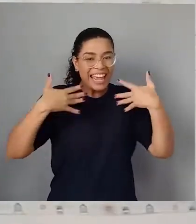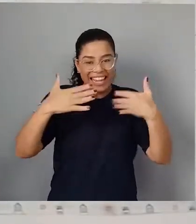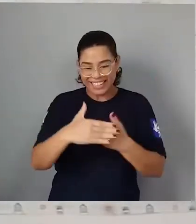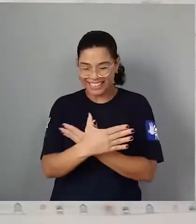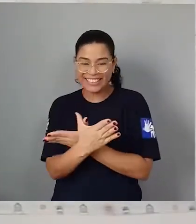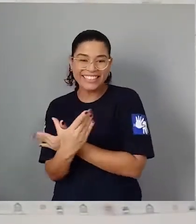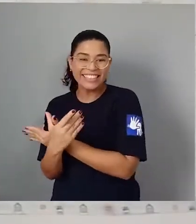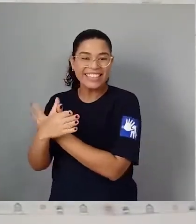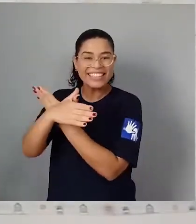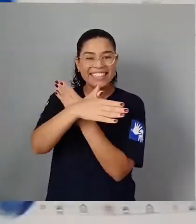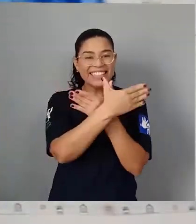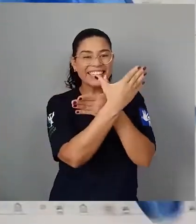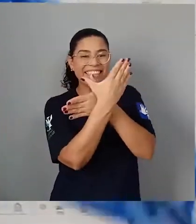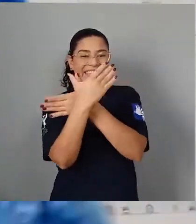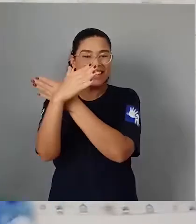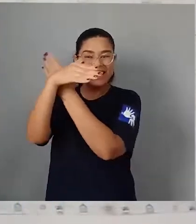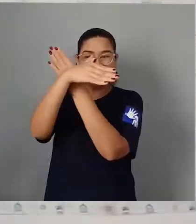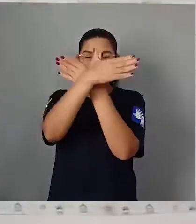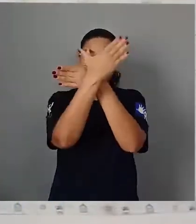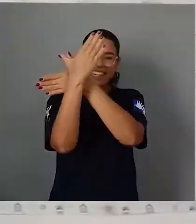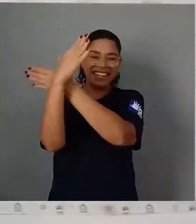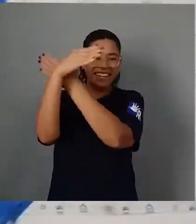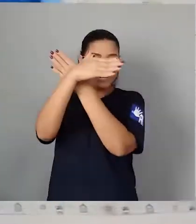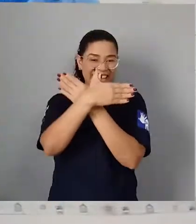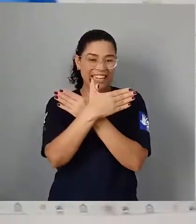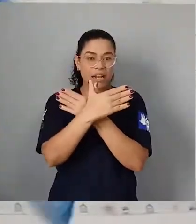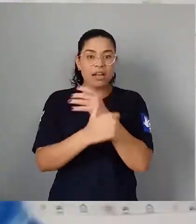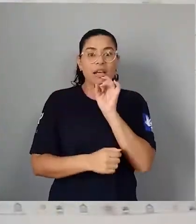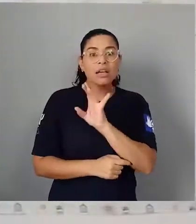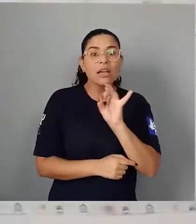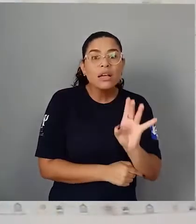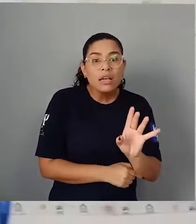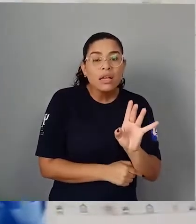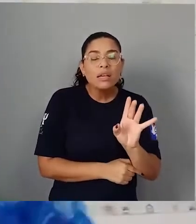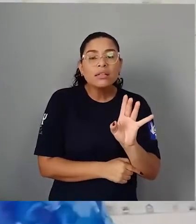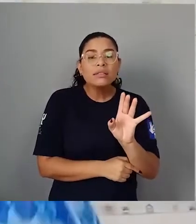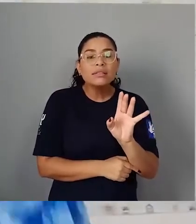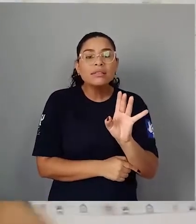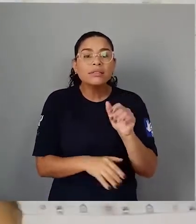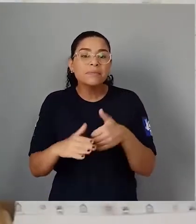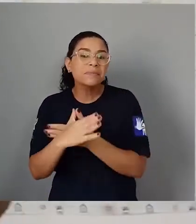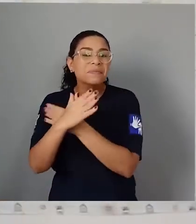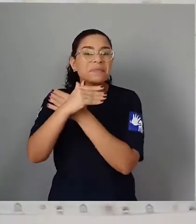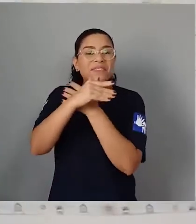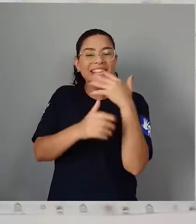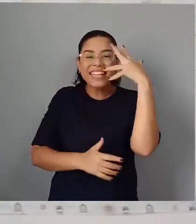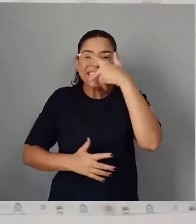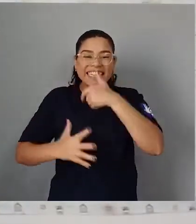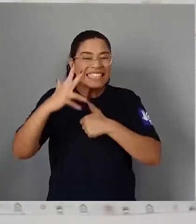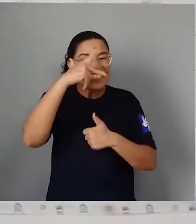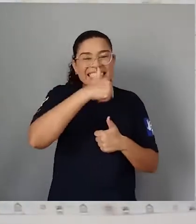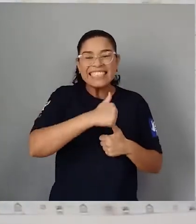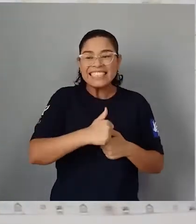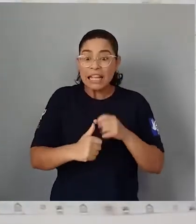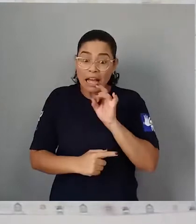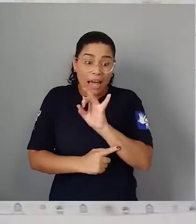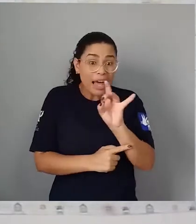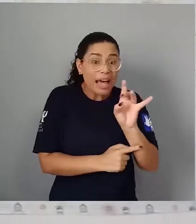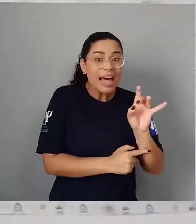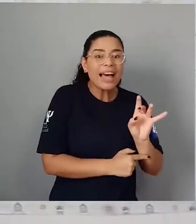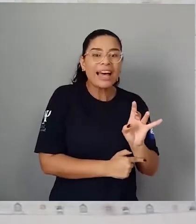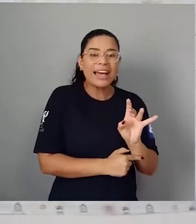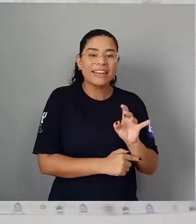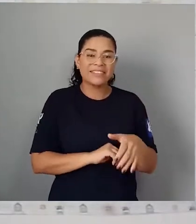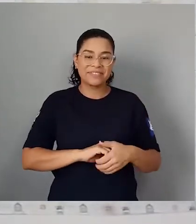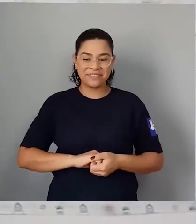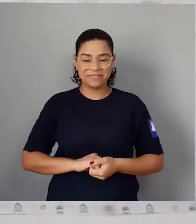sul Cada borboleta Uma mais bonita Que a outra A borboleta A